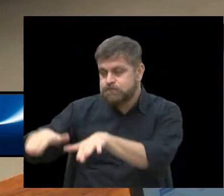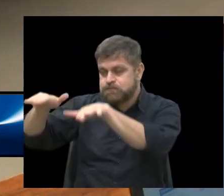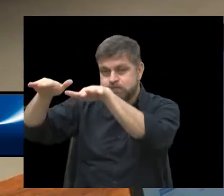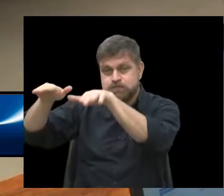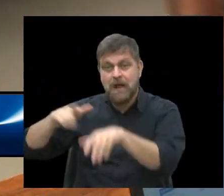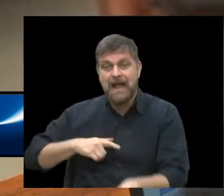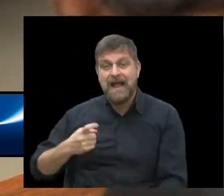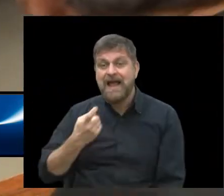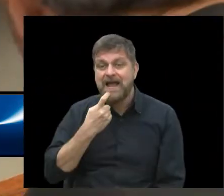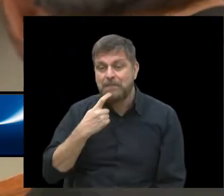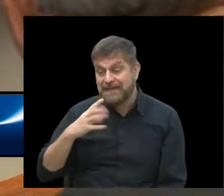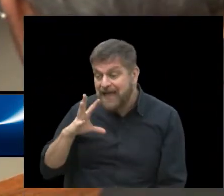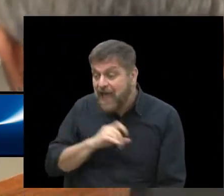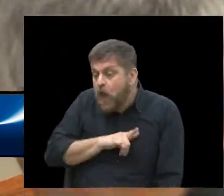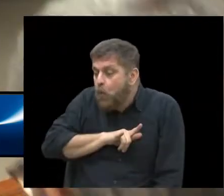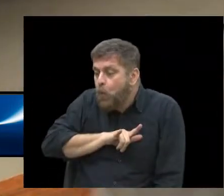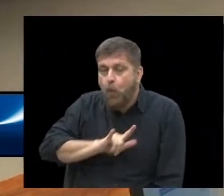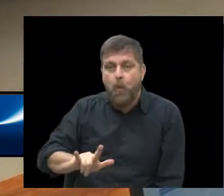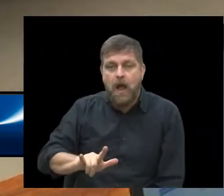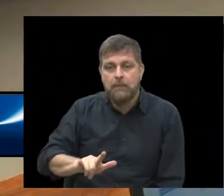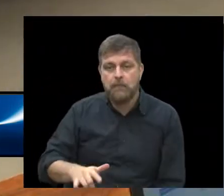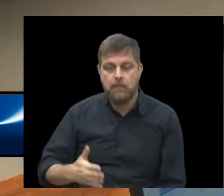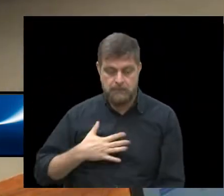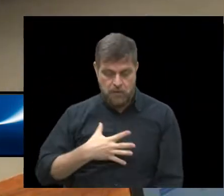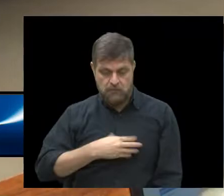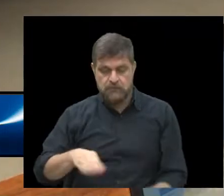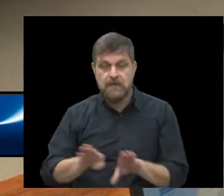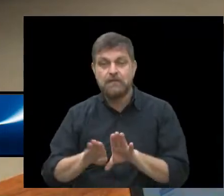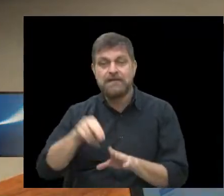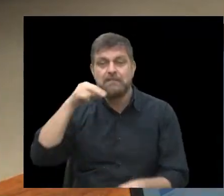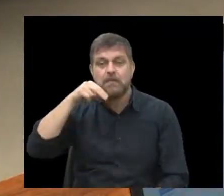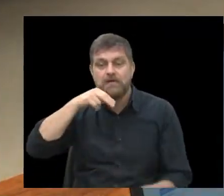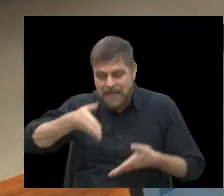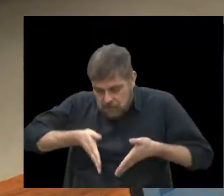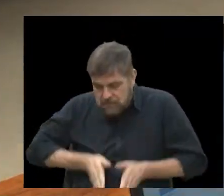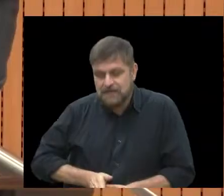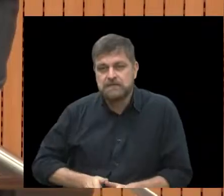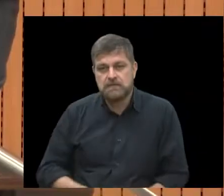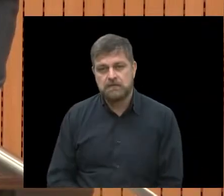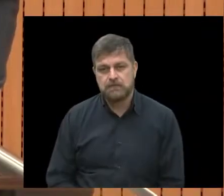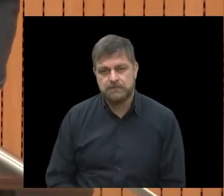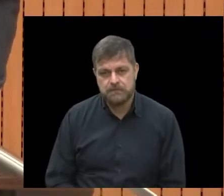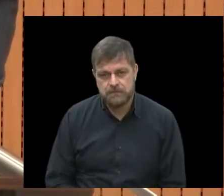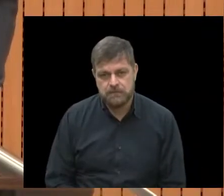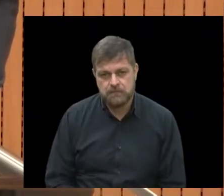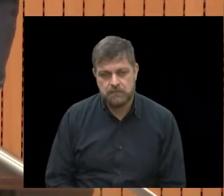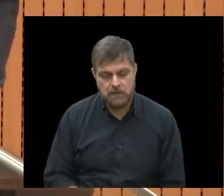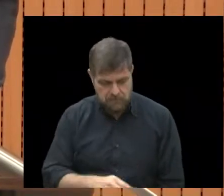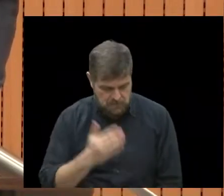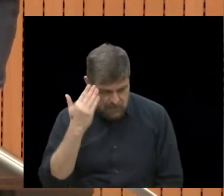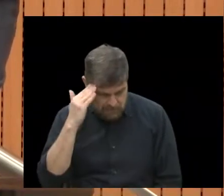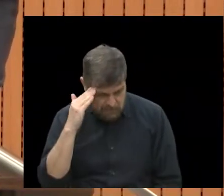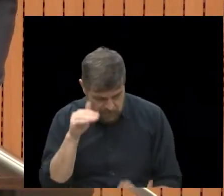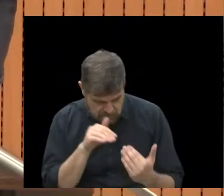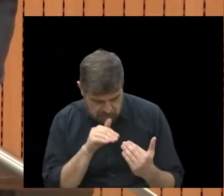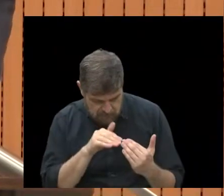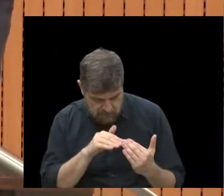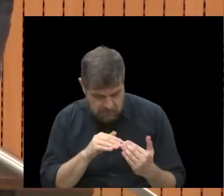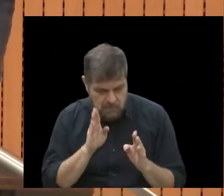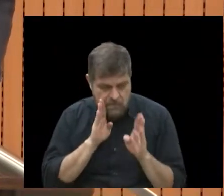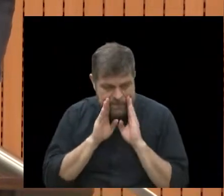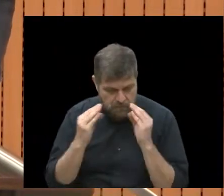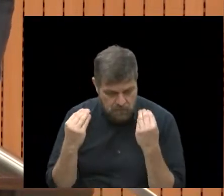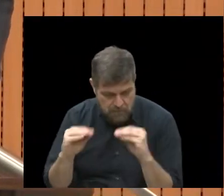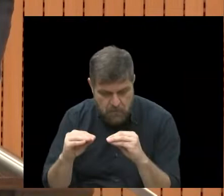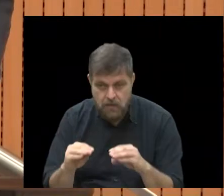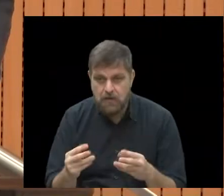filhos são nascidos aqui, e meus netos também. Muito obrigado. Obrigado pelo apoio e por compreender a postagem. No mesmo